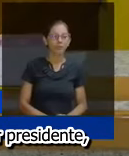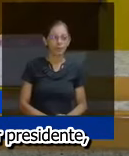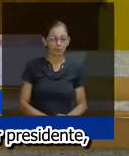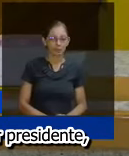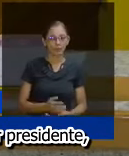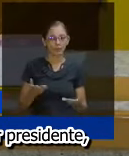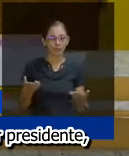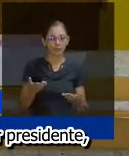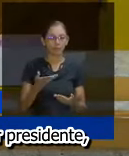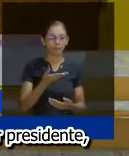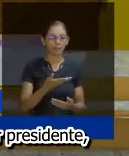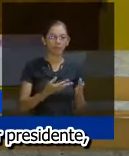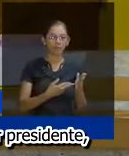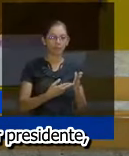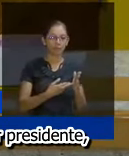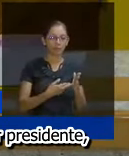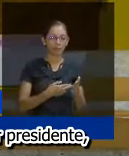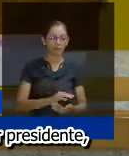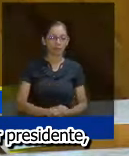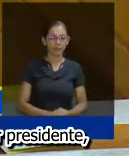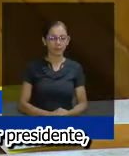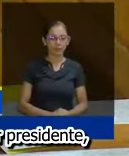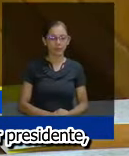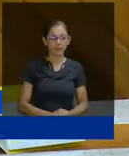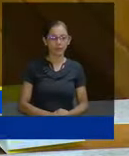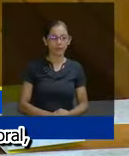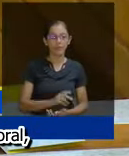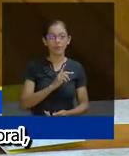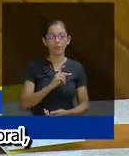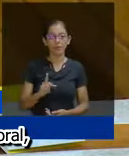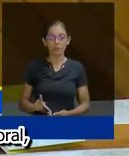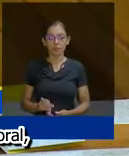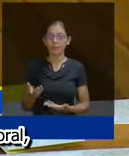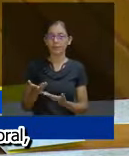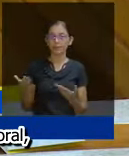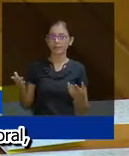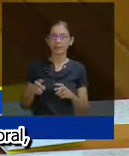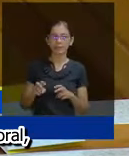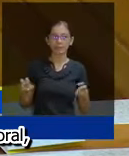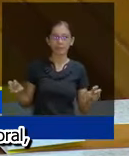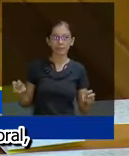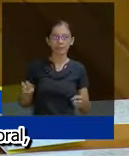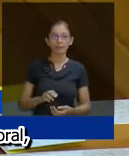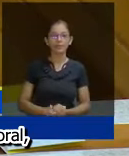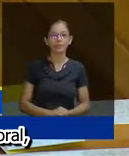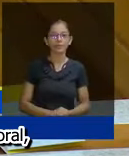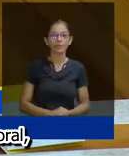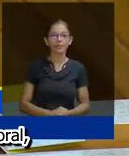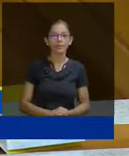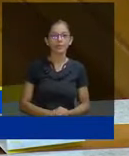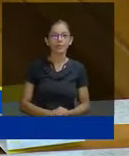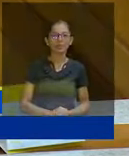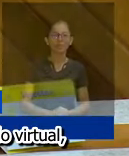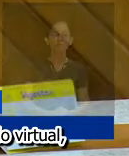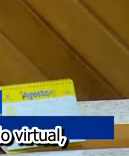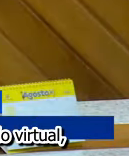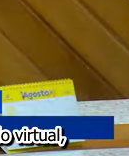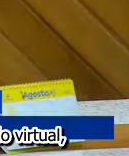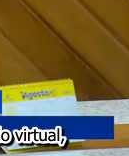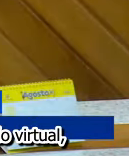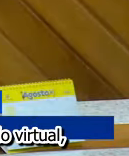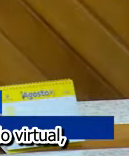Está com a palavra a ilustre relatora. Excelentíssimo senhor presidente, ilustres pares, doutora Procuradora Regional Eleitoral, a